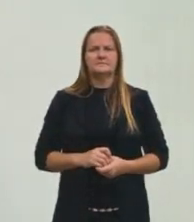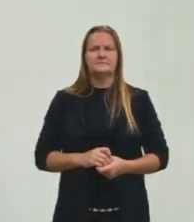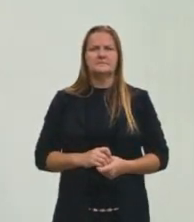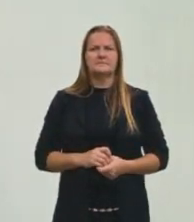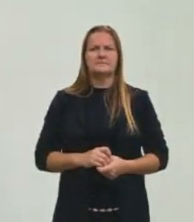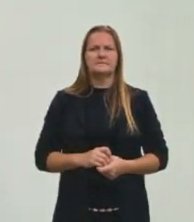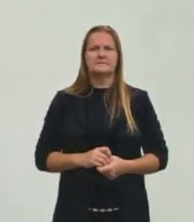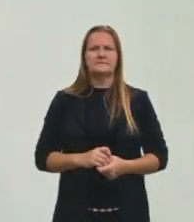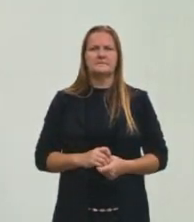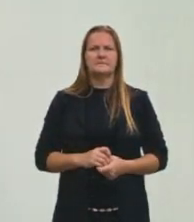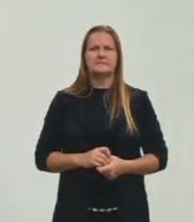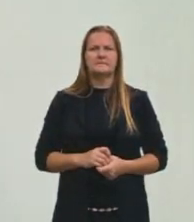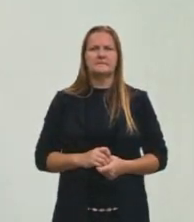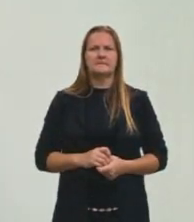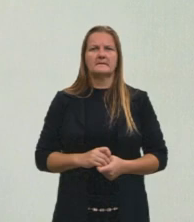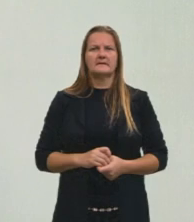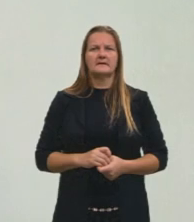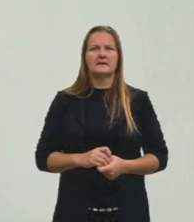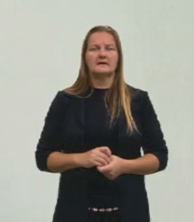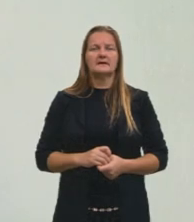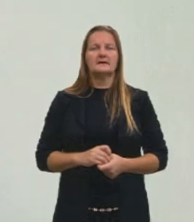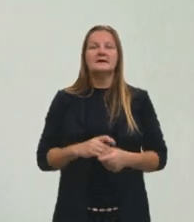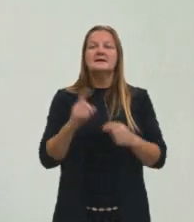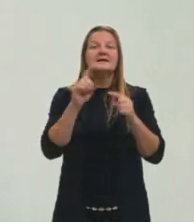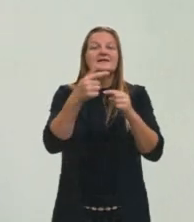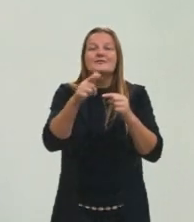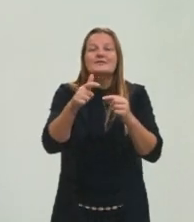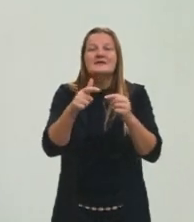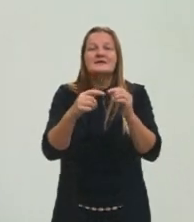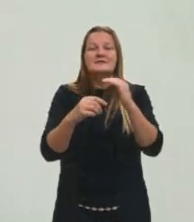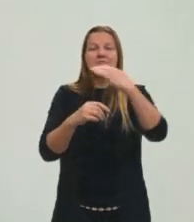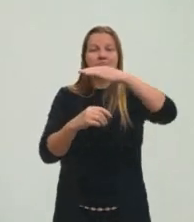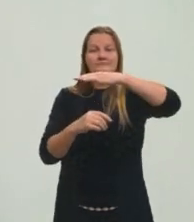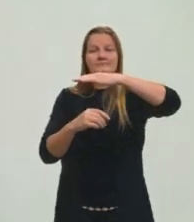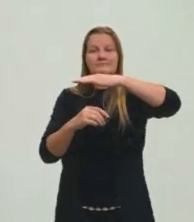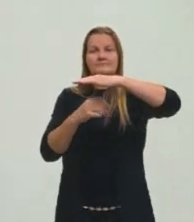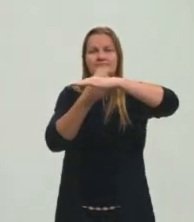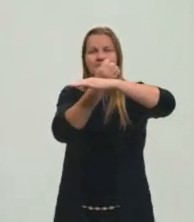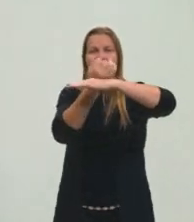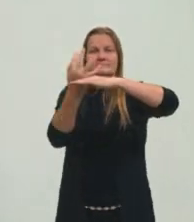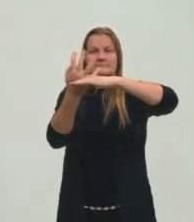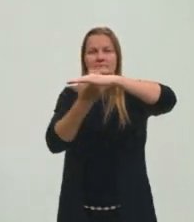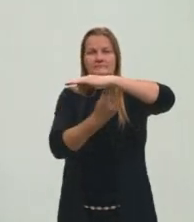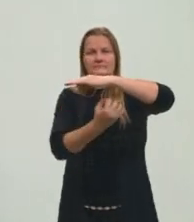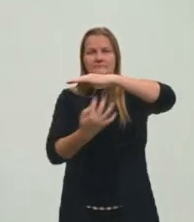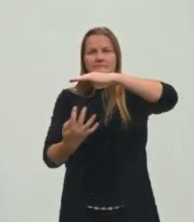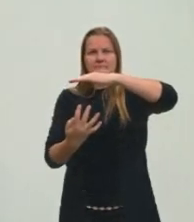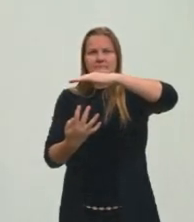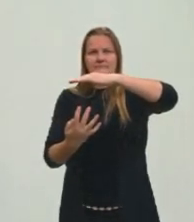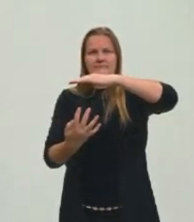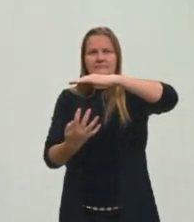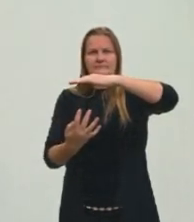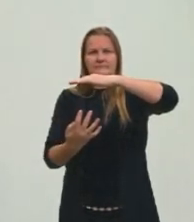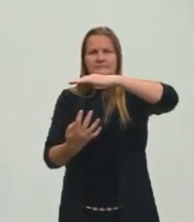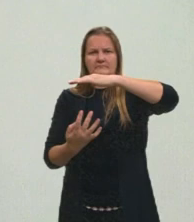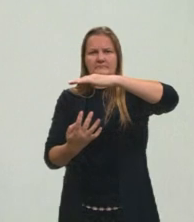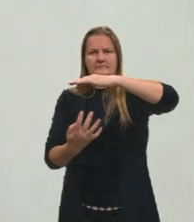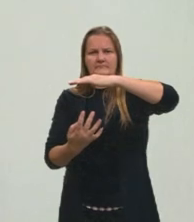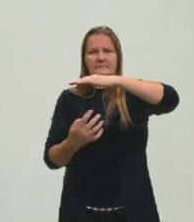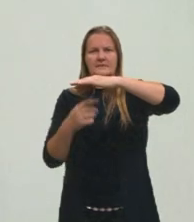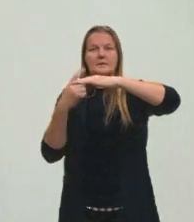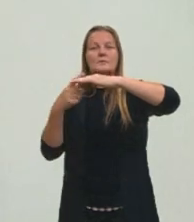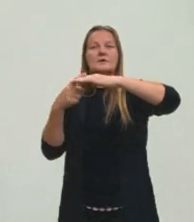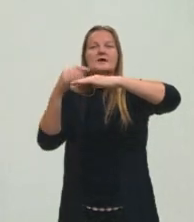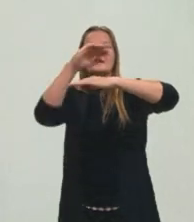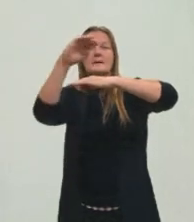na verdade ele não está em cima da fração ele não é um numerador mas sim um denominador então quê que a gente